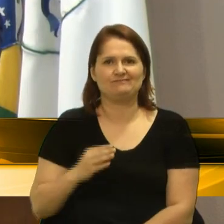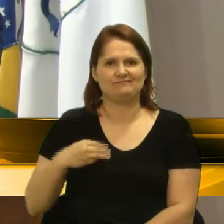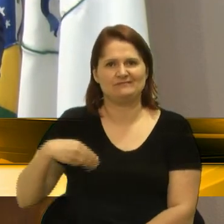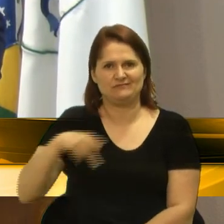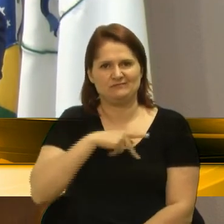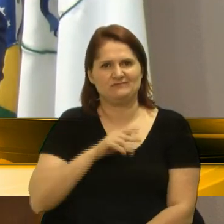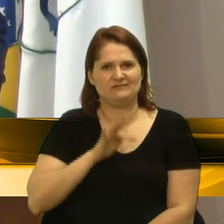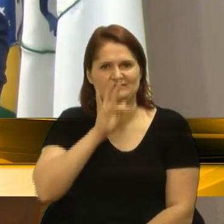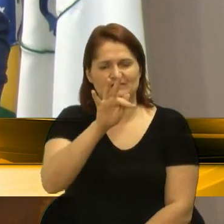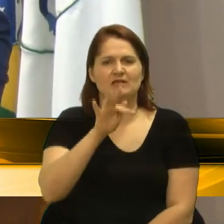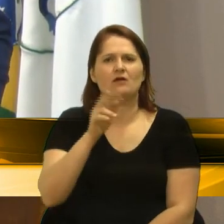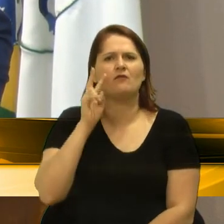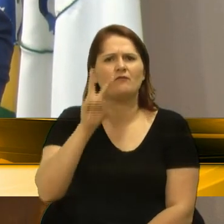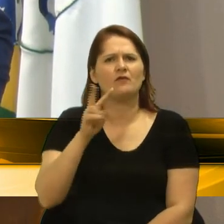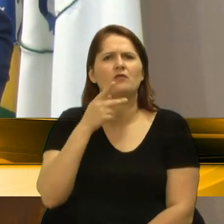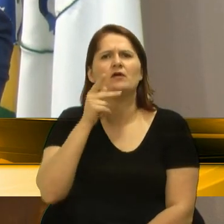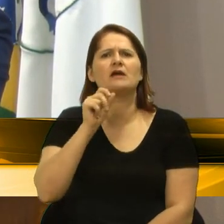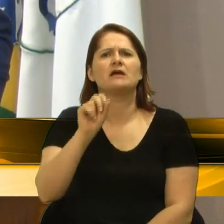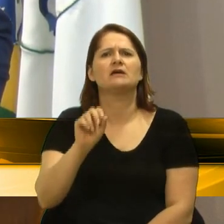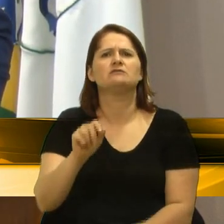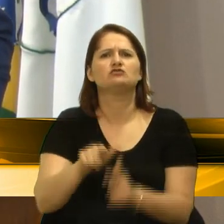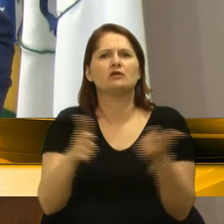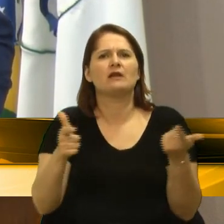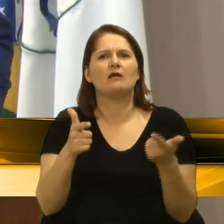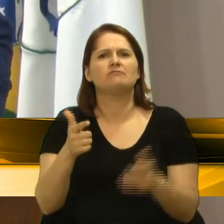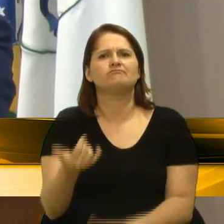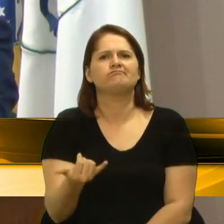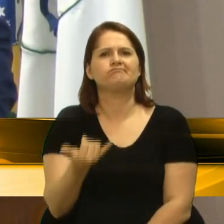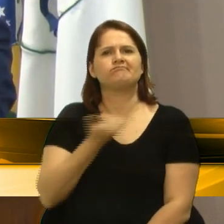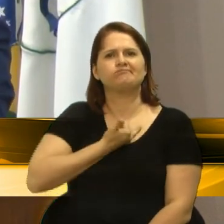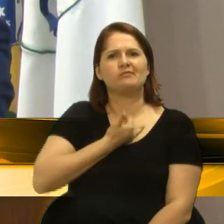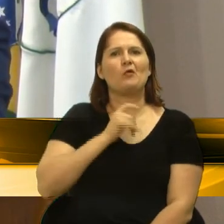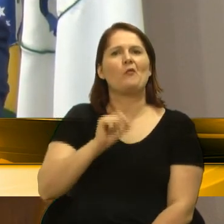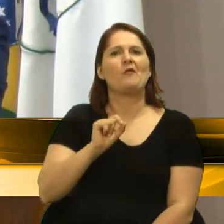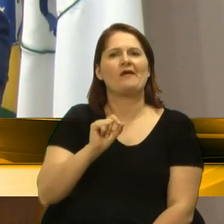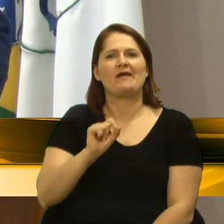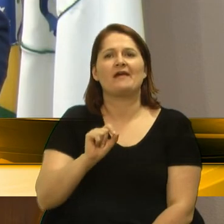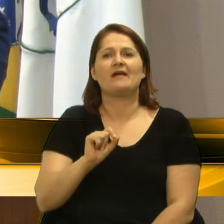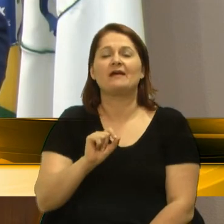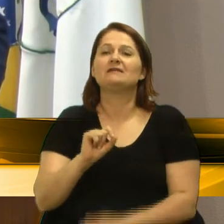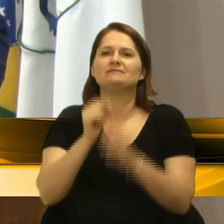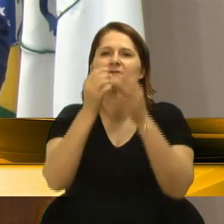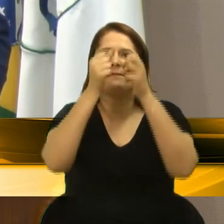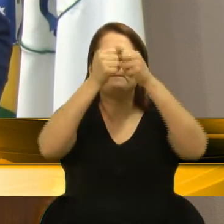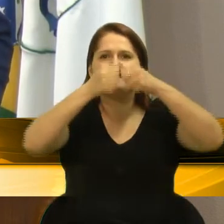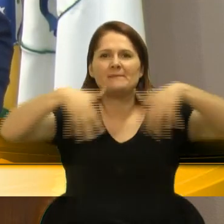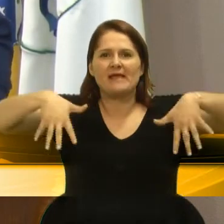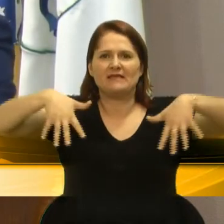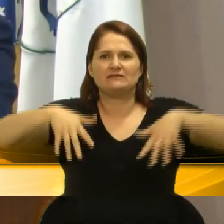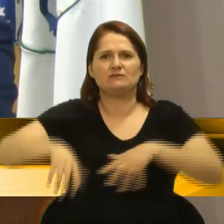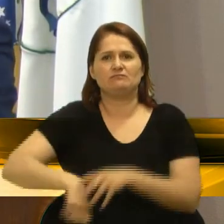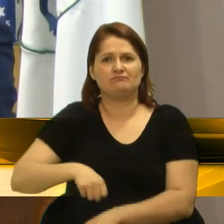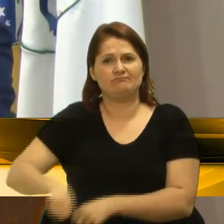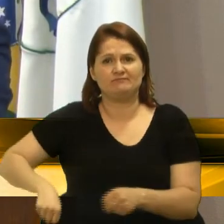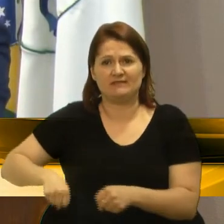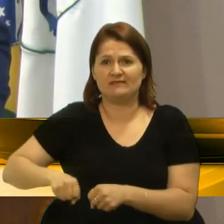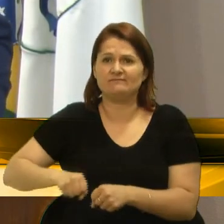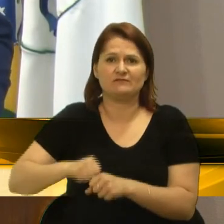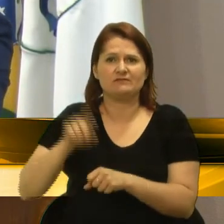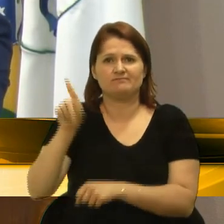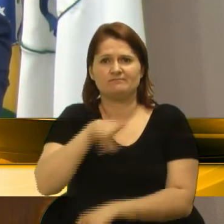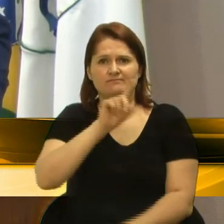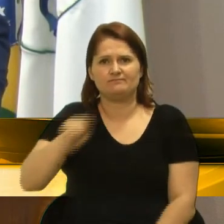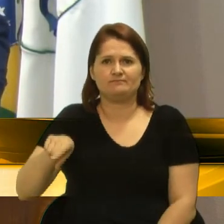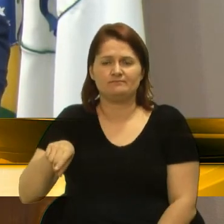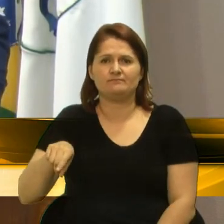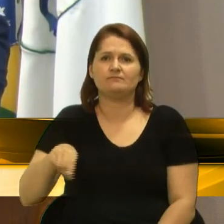indeferimento de utilização da praça pelos freis e recebeu, então, uma representação no Ministério Público Federal. Denúncia esta que não foi feita